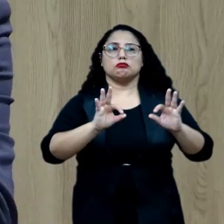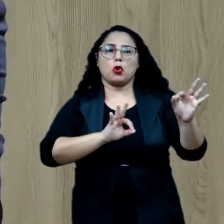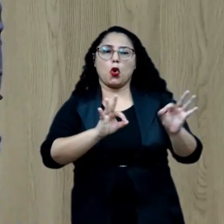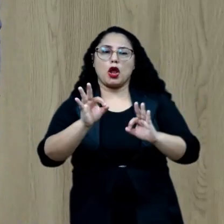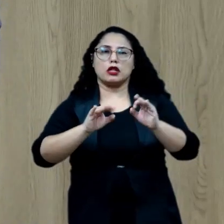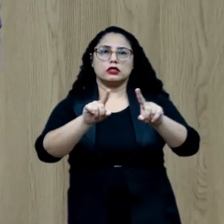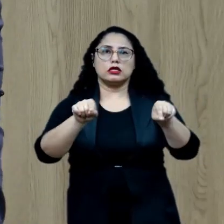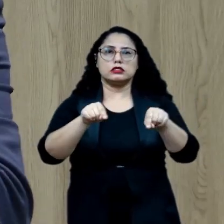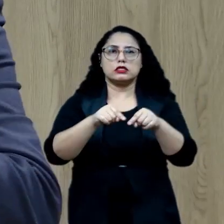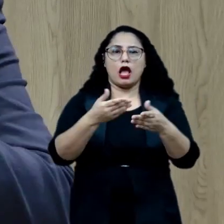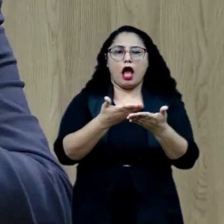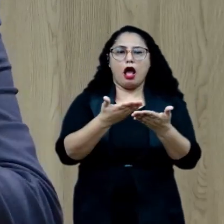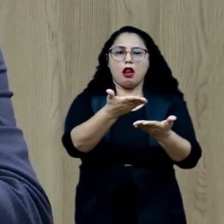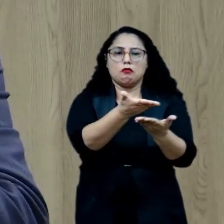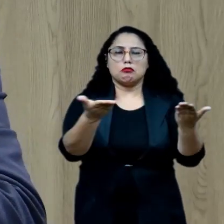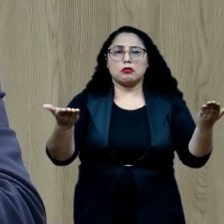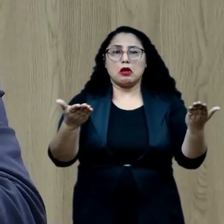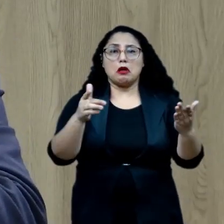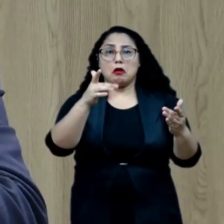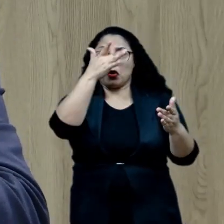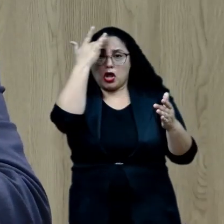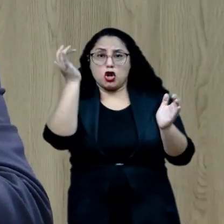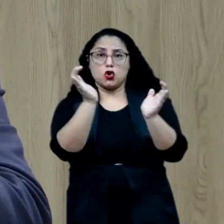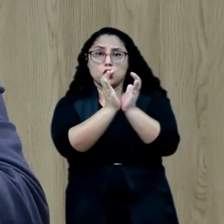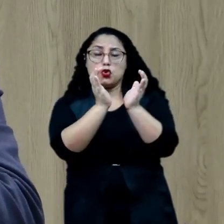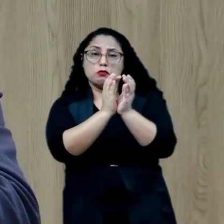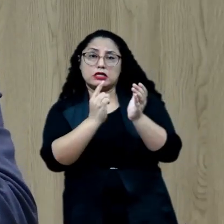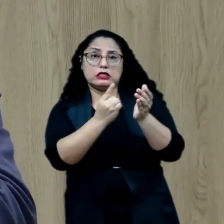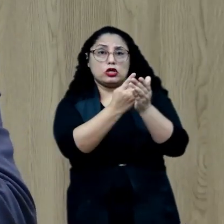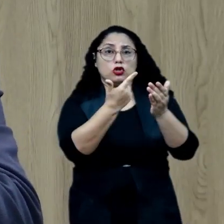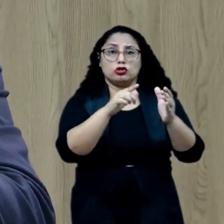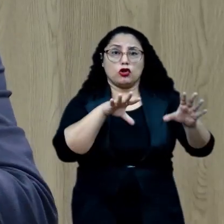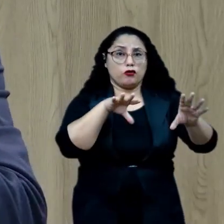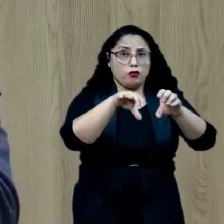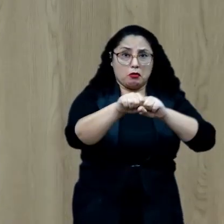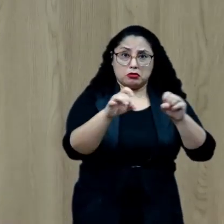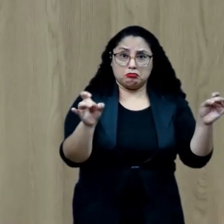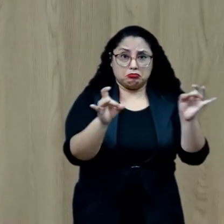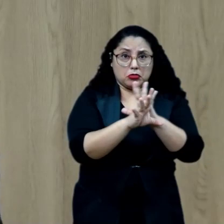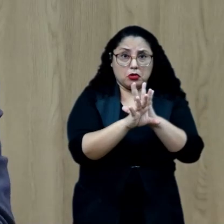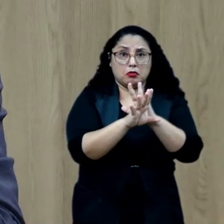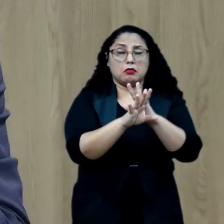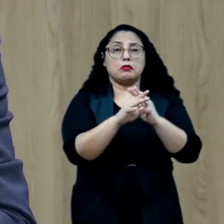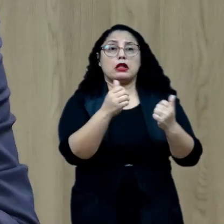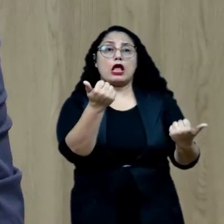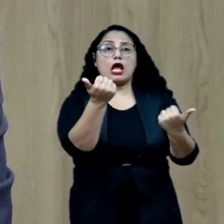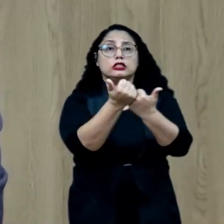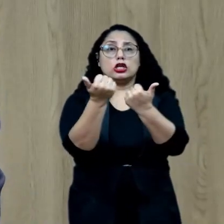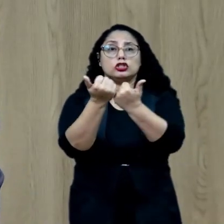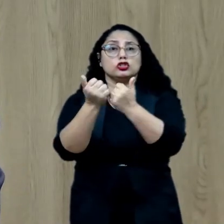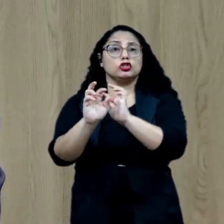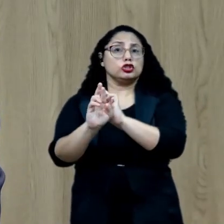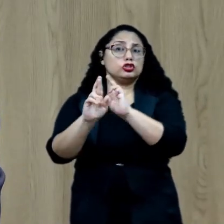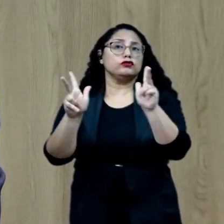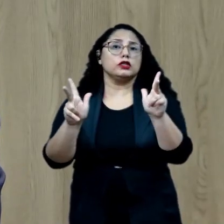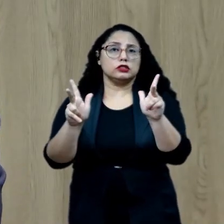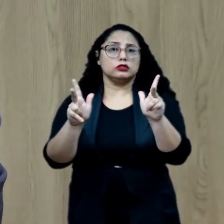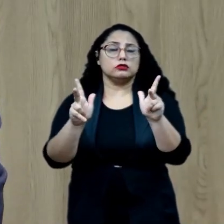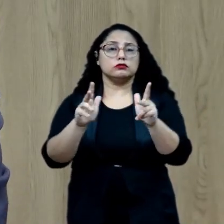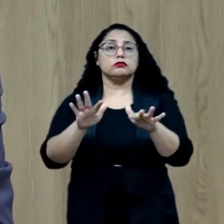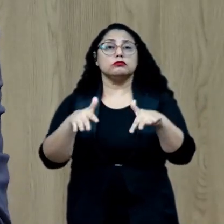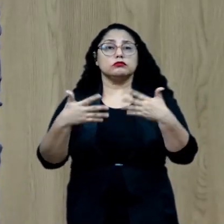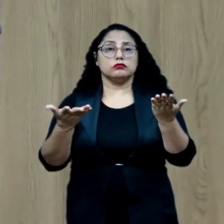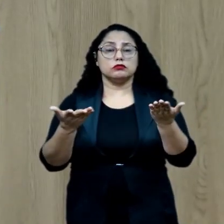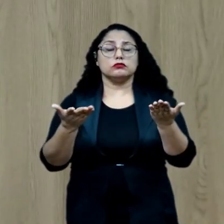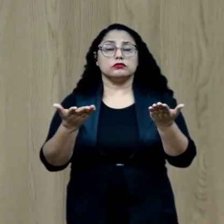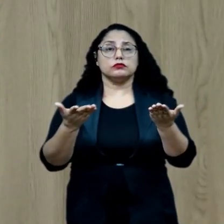porque aquele grupo que foi inserido não tinha formação elaborada para prestar uma assessoria diferenciada.